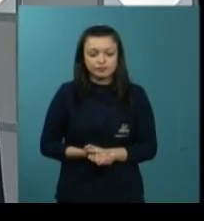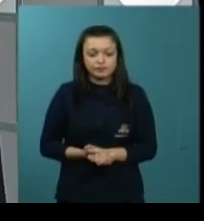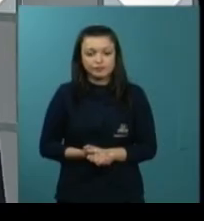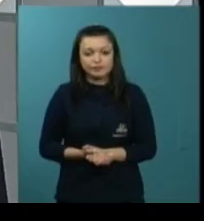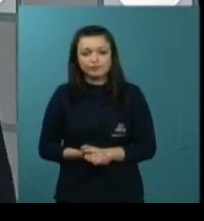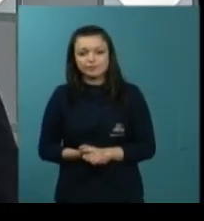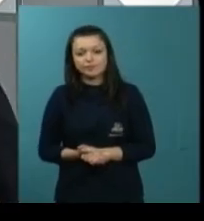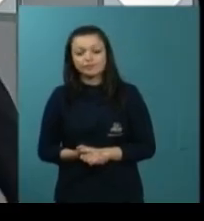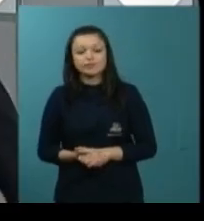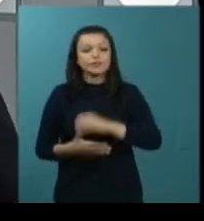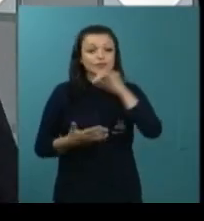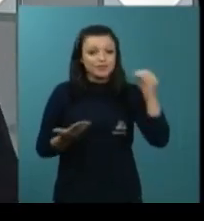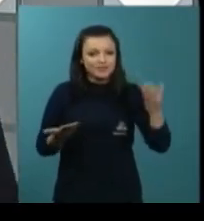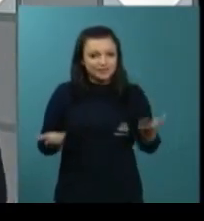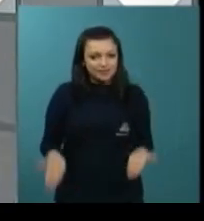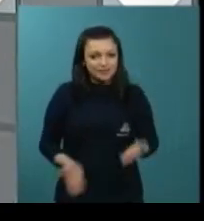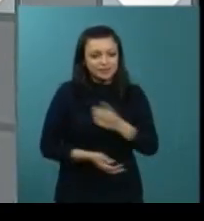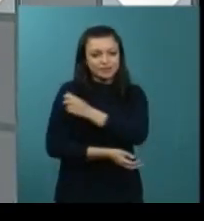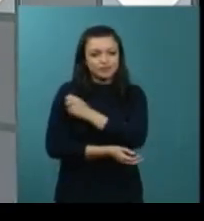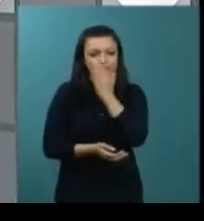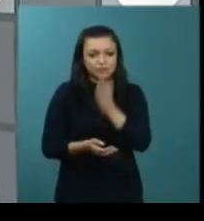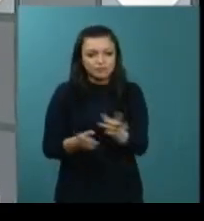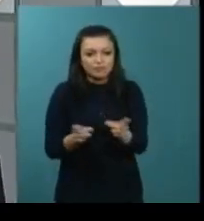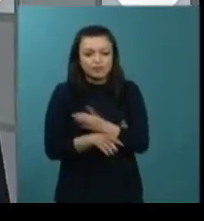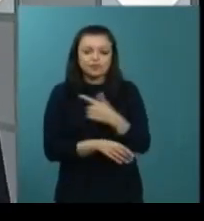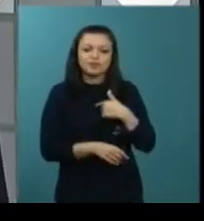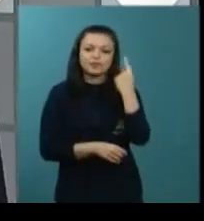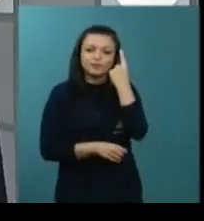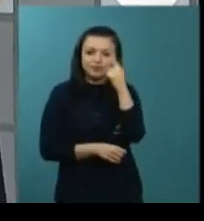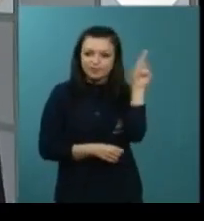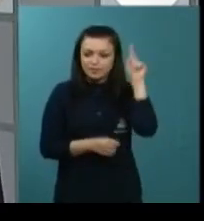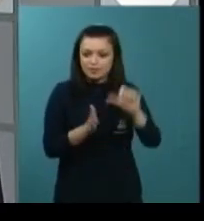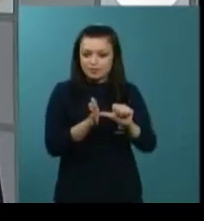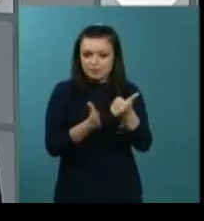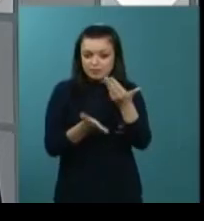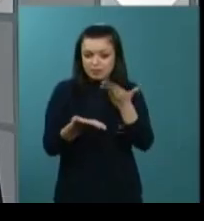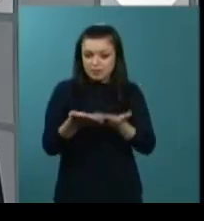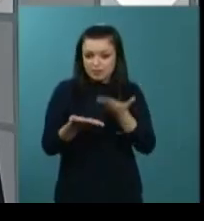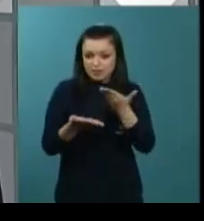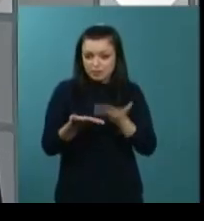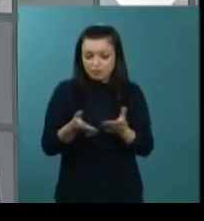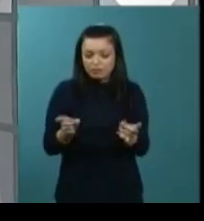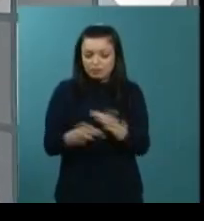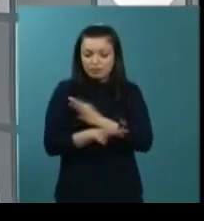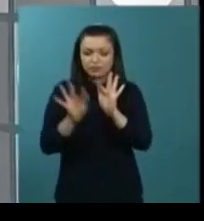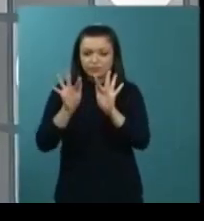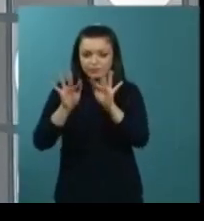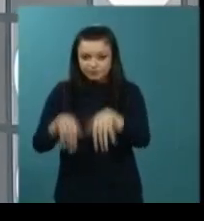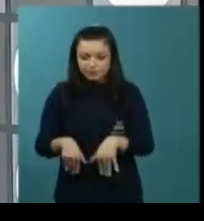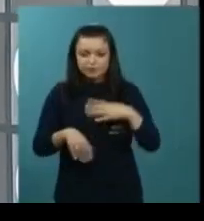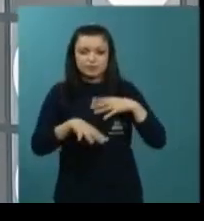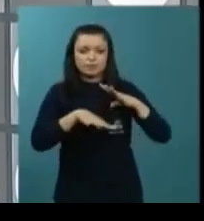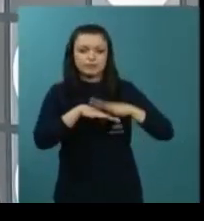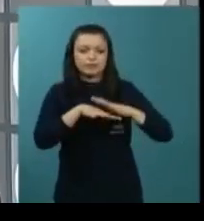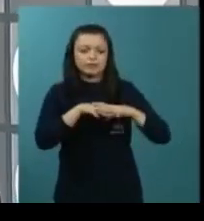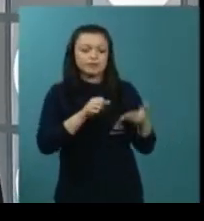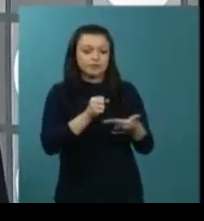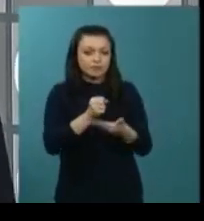Olá, pessoal, chegamos então ao final do nosso primeiro encontro, a primeira aula de matemática